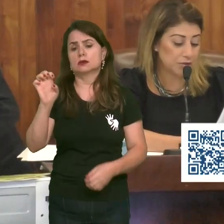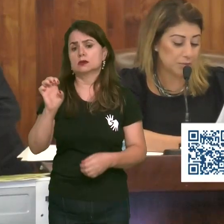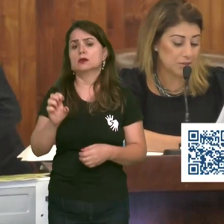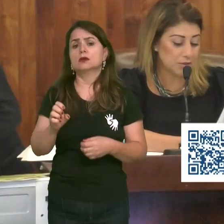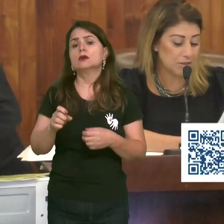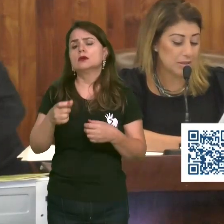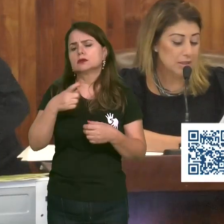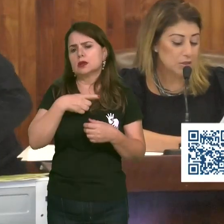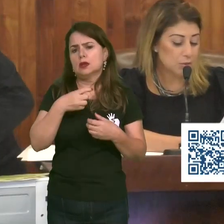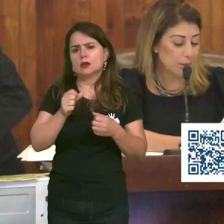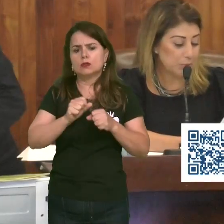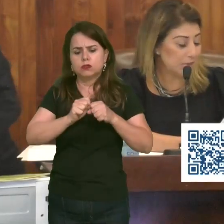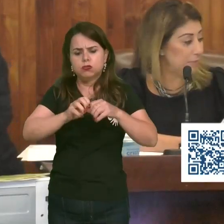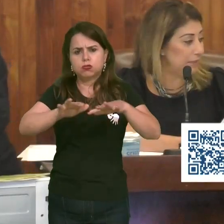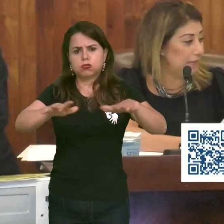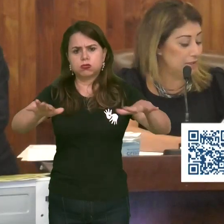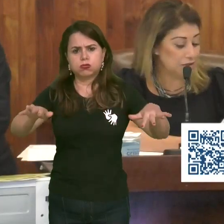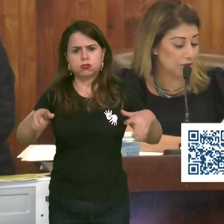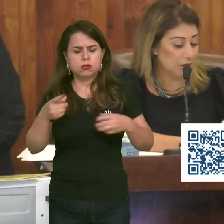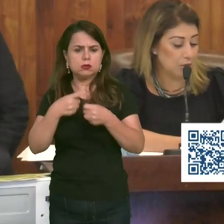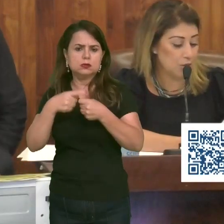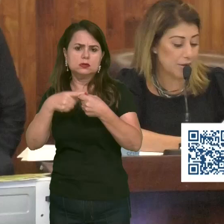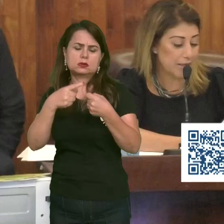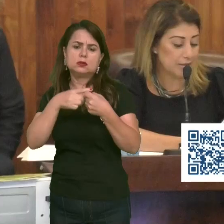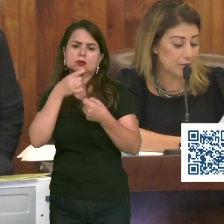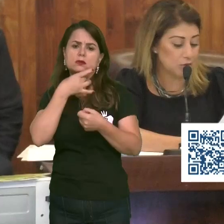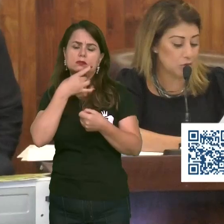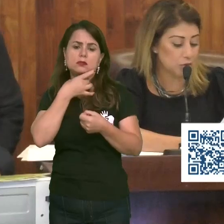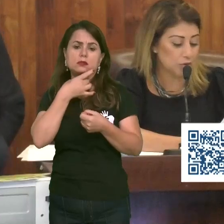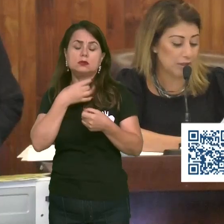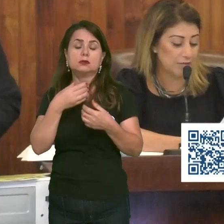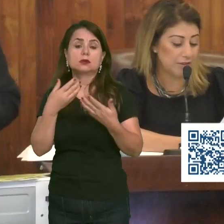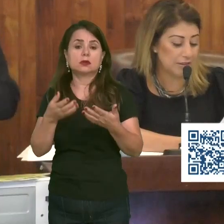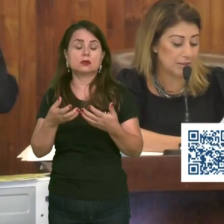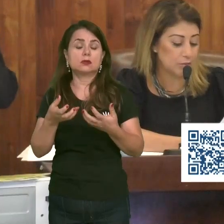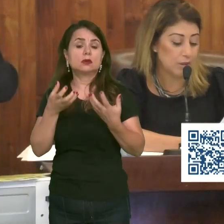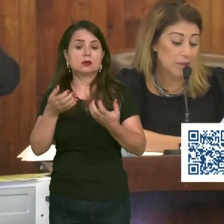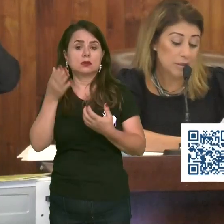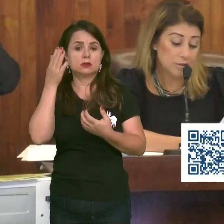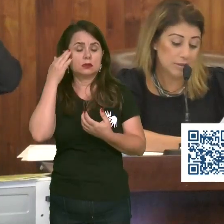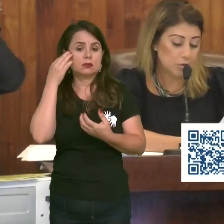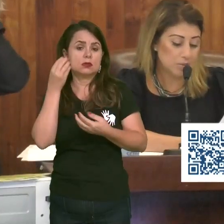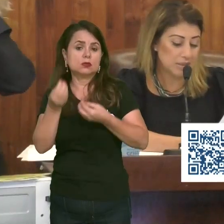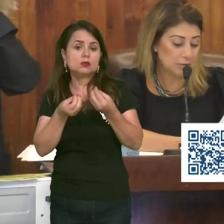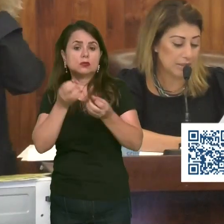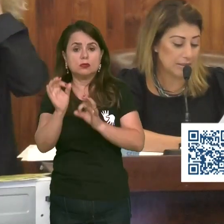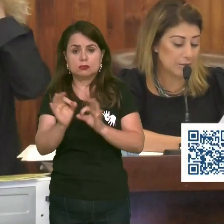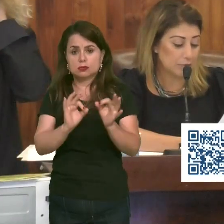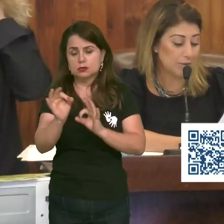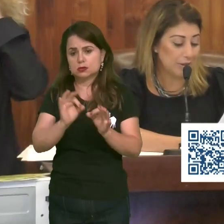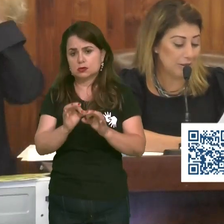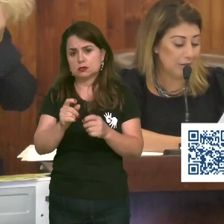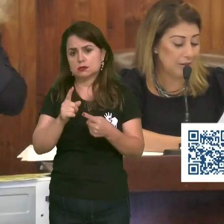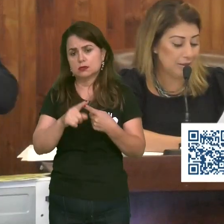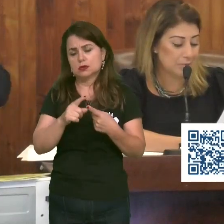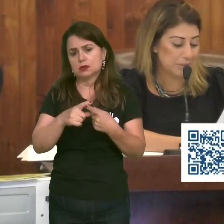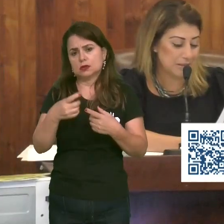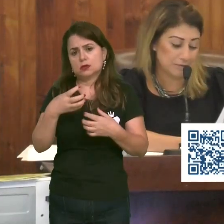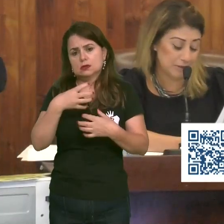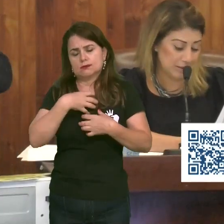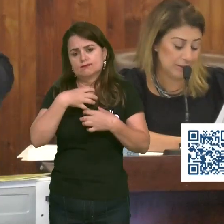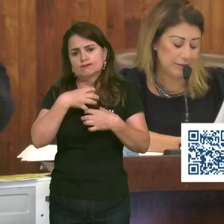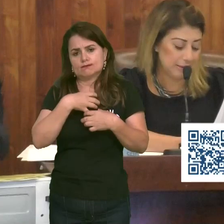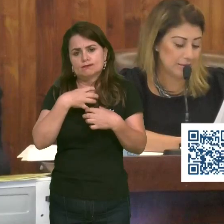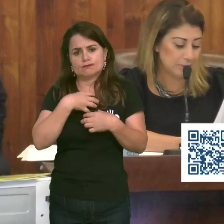em busca de informações sobre a possibilidade da ocorrência do surto da infecção que os sintomas da doença são